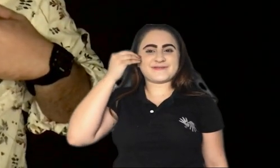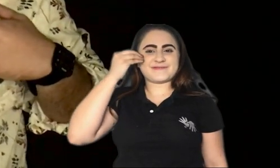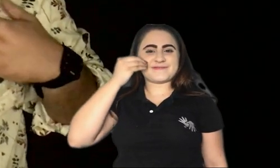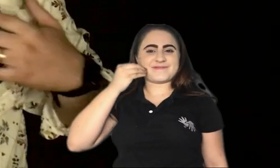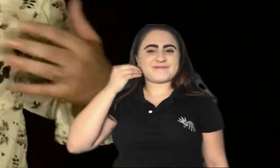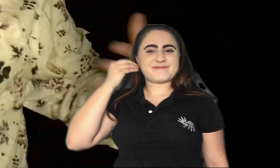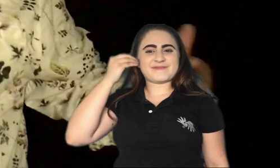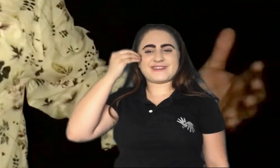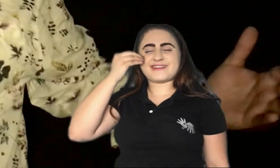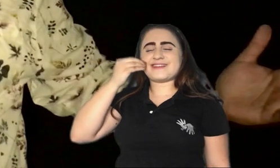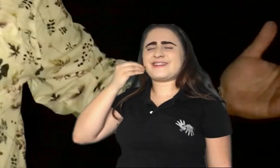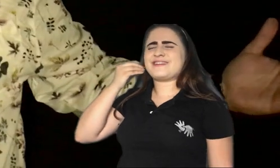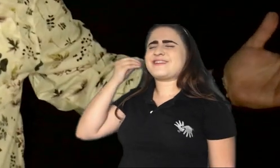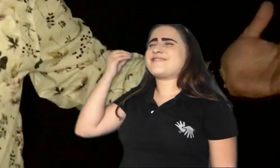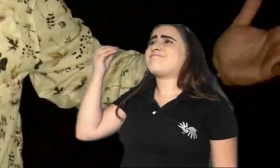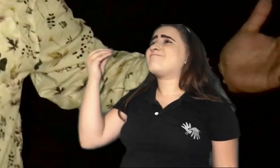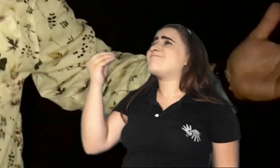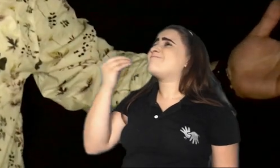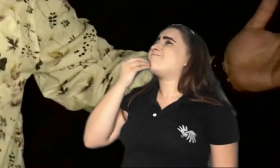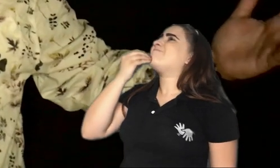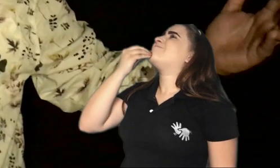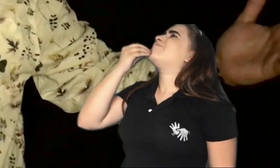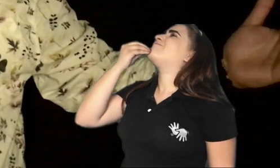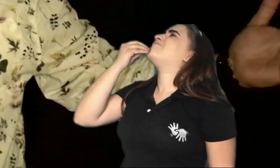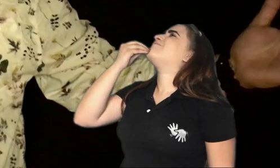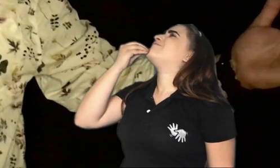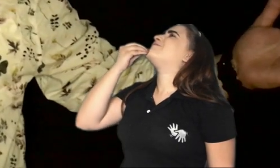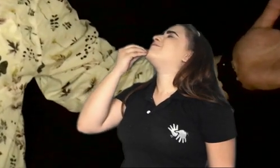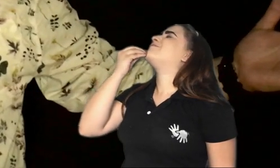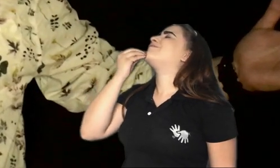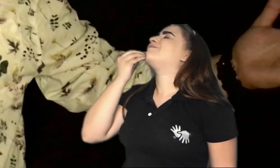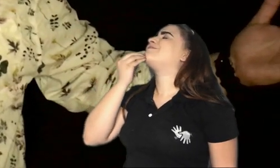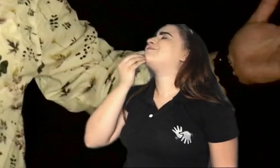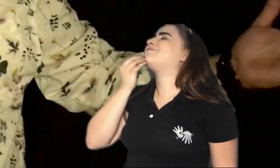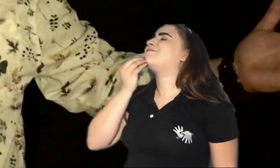Eu quero viver.